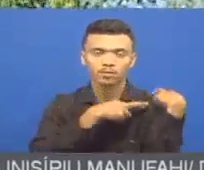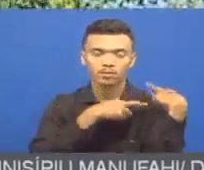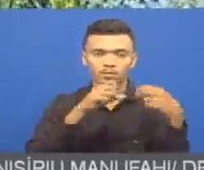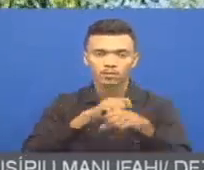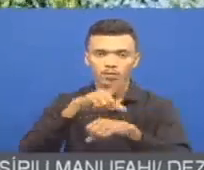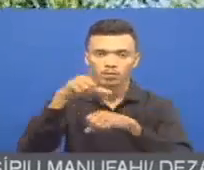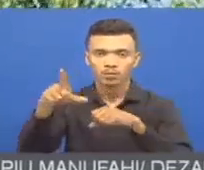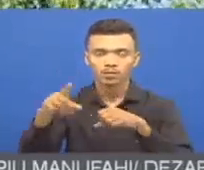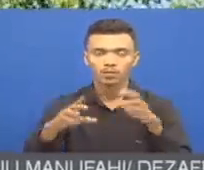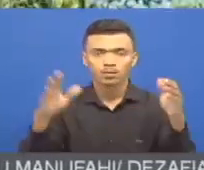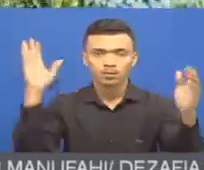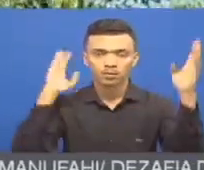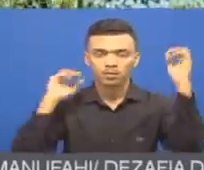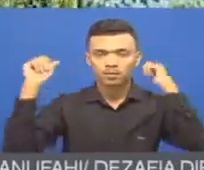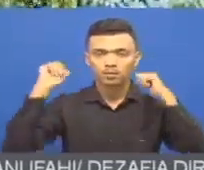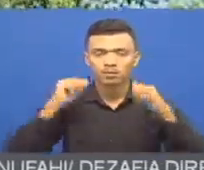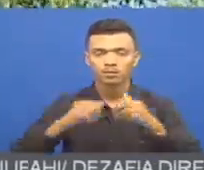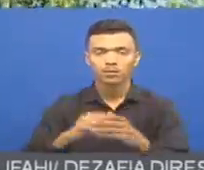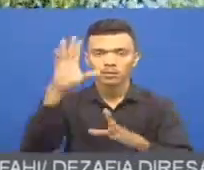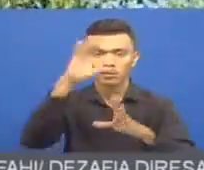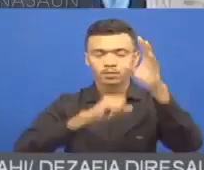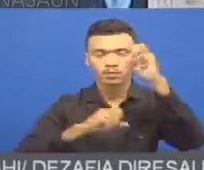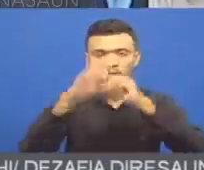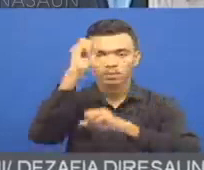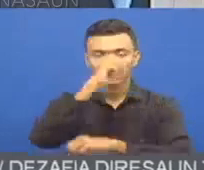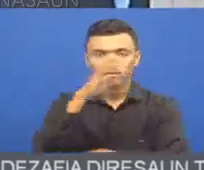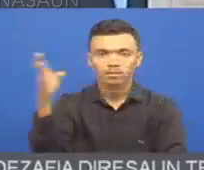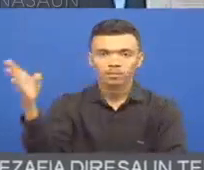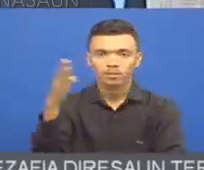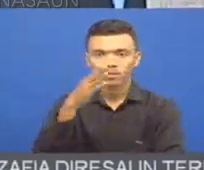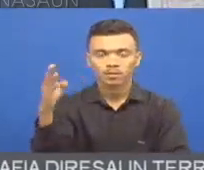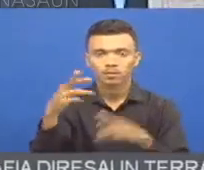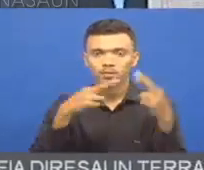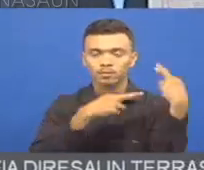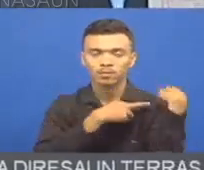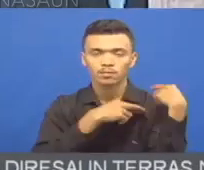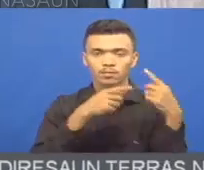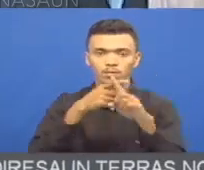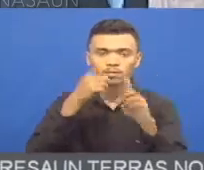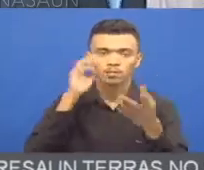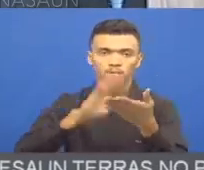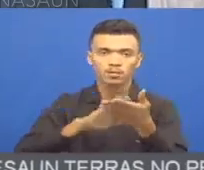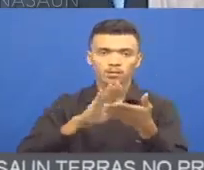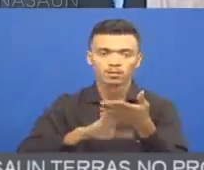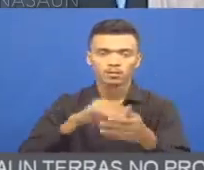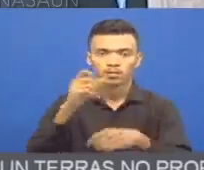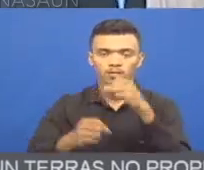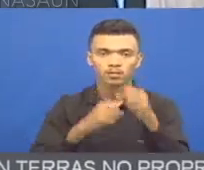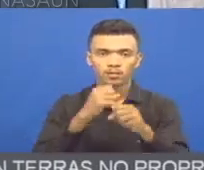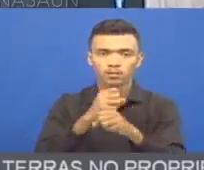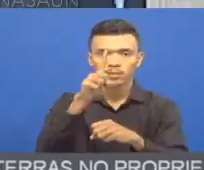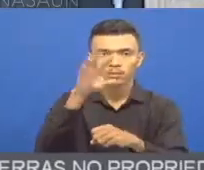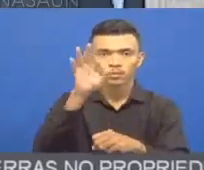Entretanto, cerimônia e char bandeira fulangou em mai. Se responsabiliza Rússia Escola Secundária Geral 1912. Rússia Manu